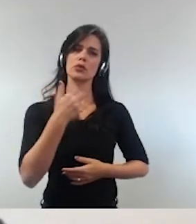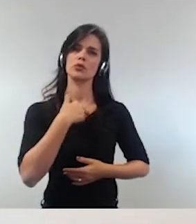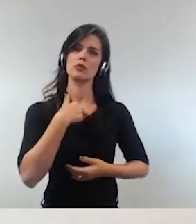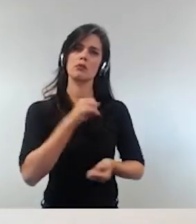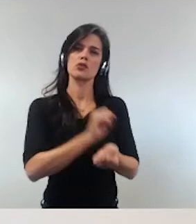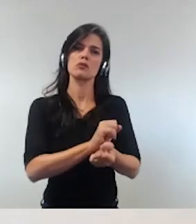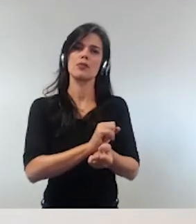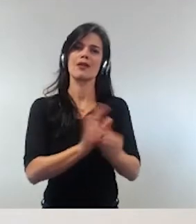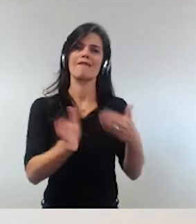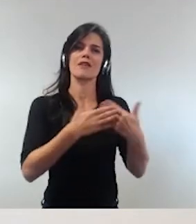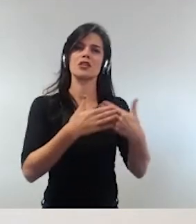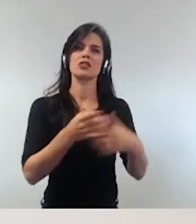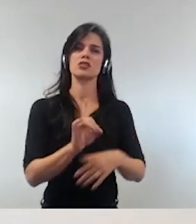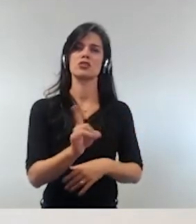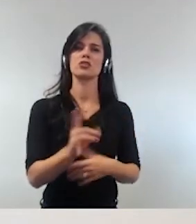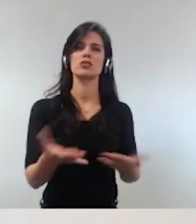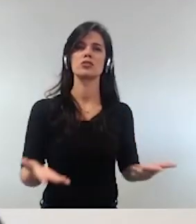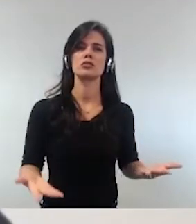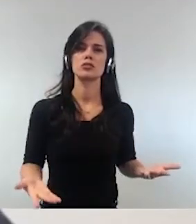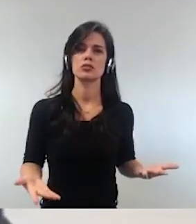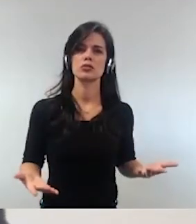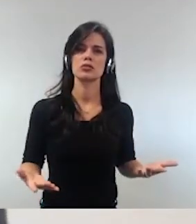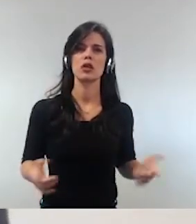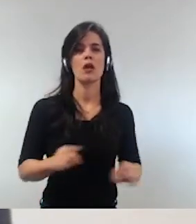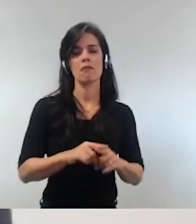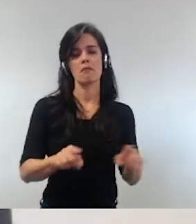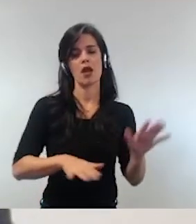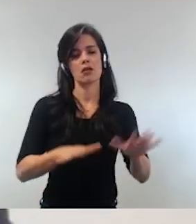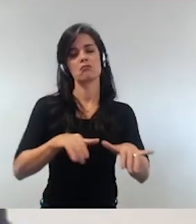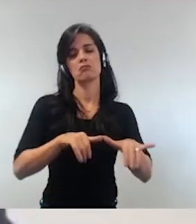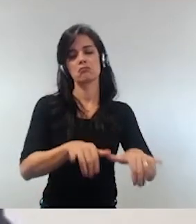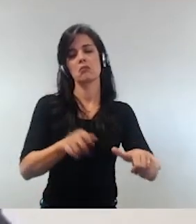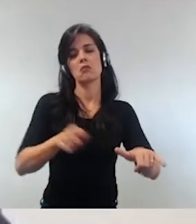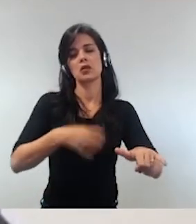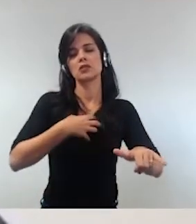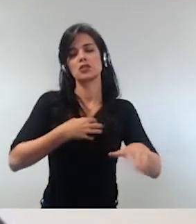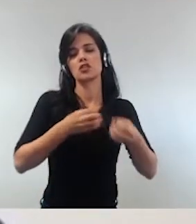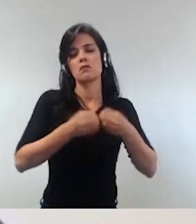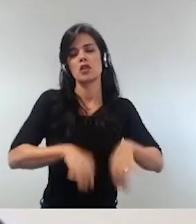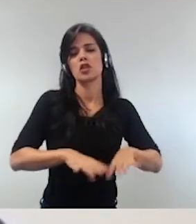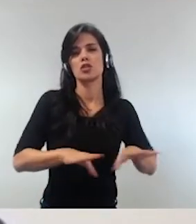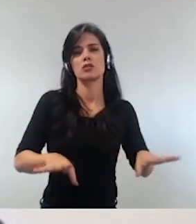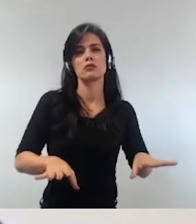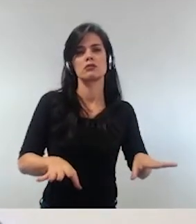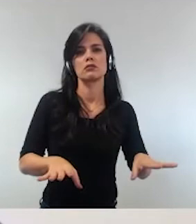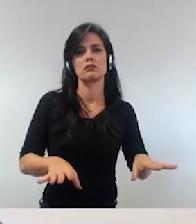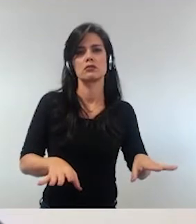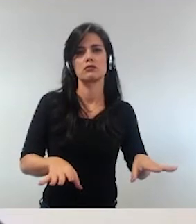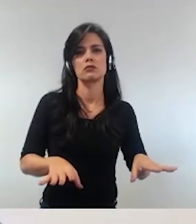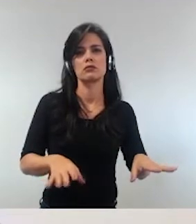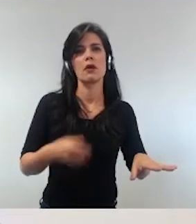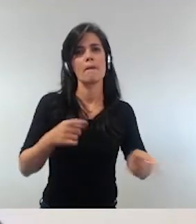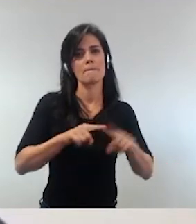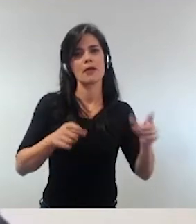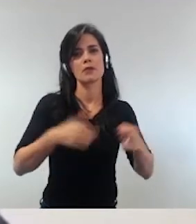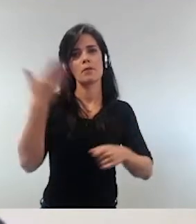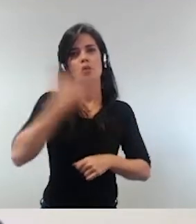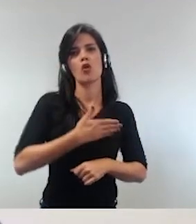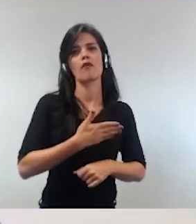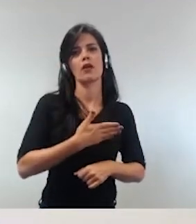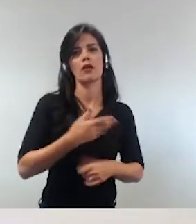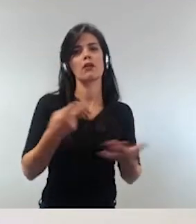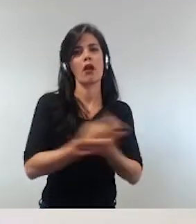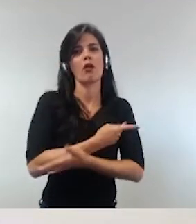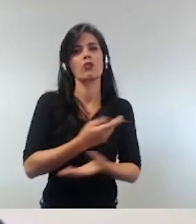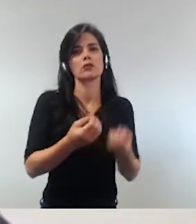Mas isso também não quer dizer que uma rede de supermercado não pode se ver naquela situação, mas desde que comprove que, por algum motivo,